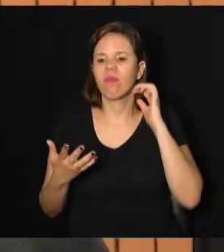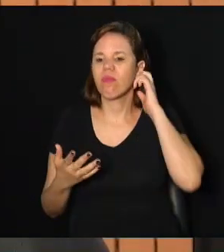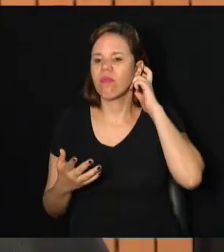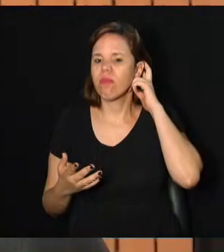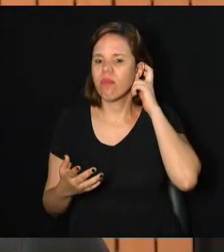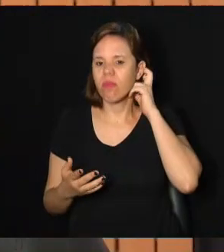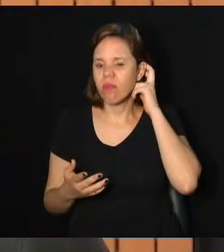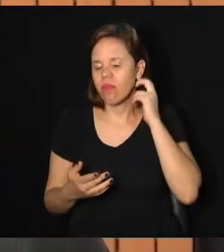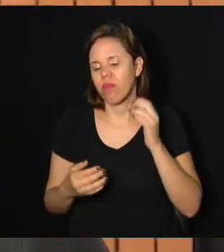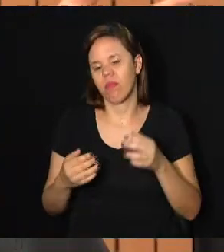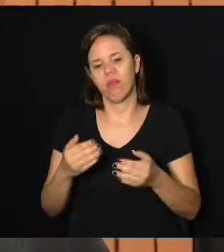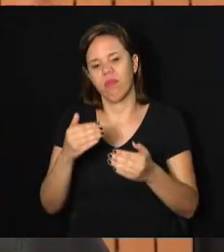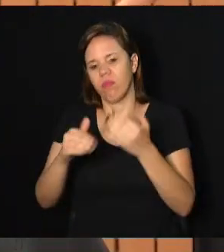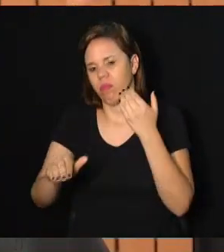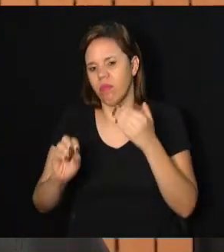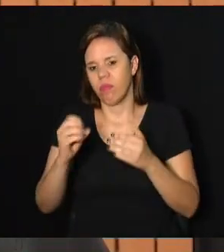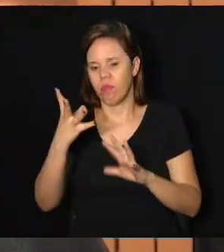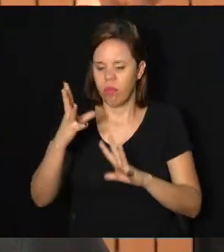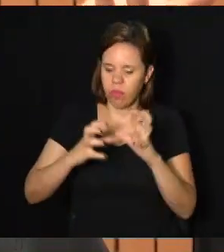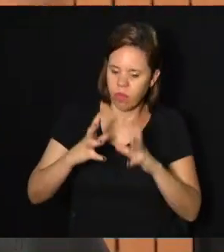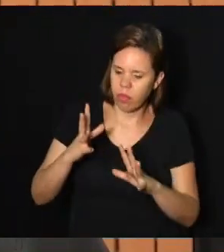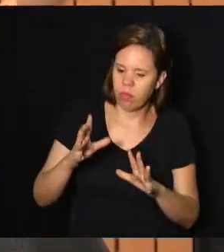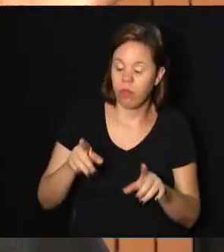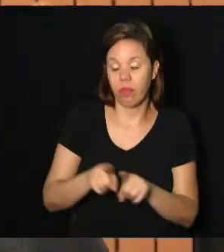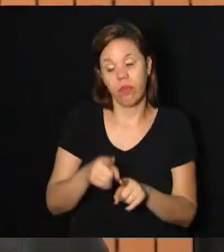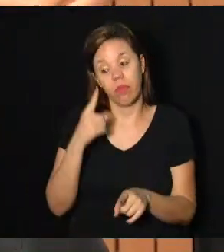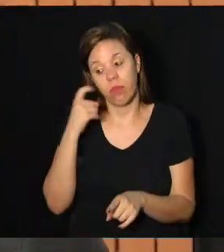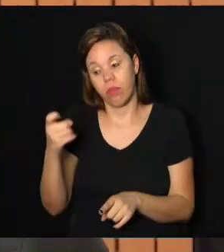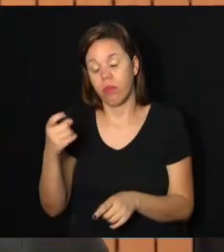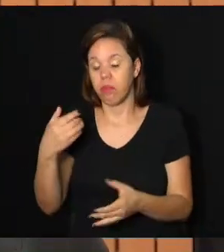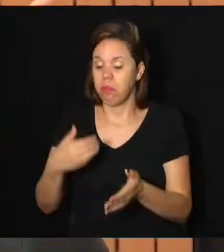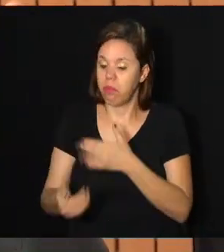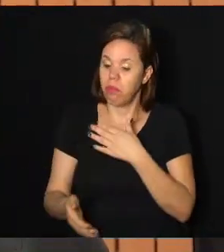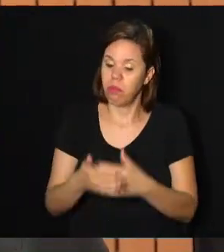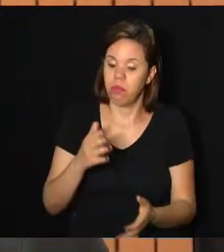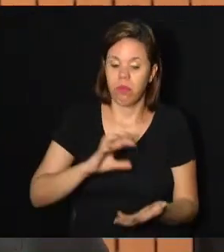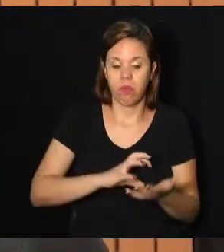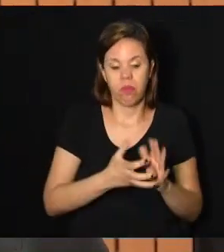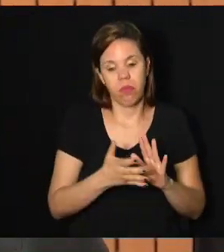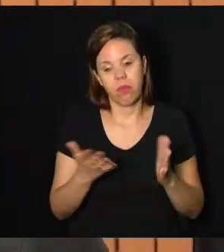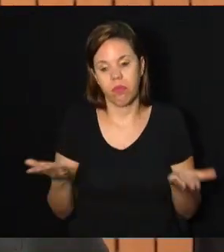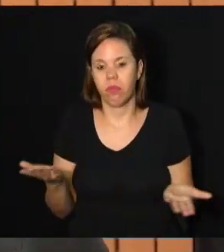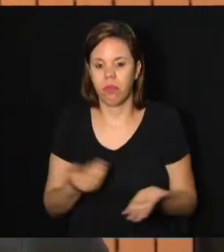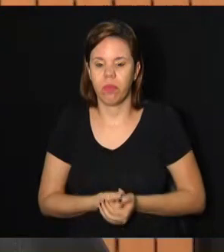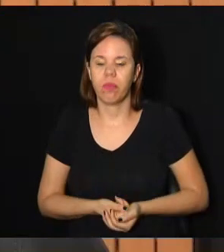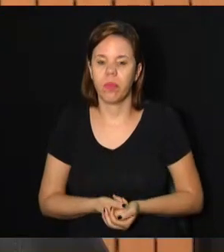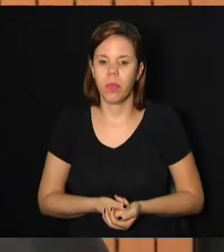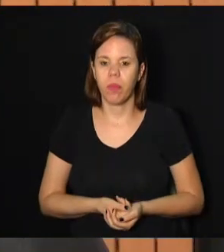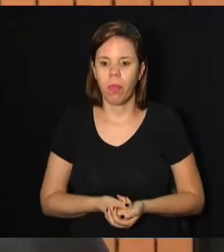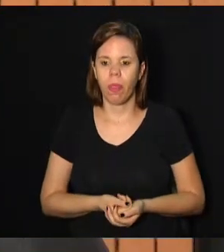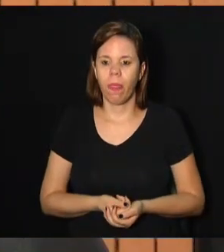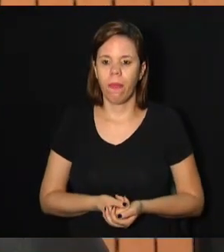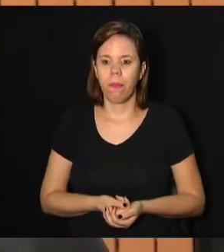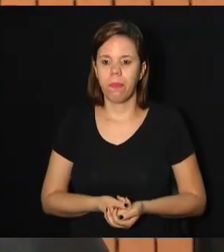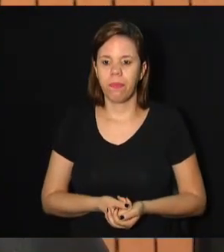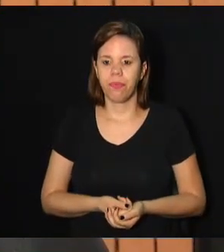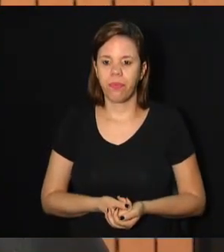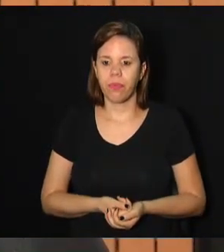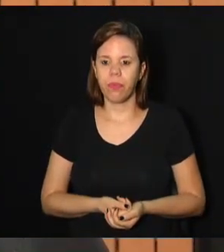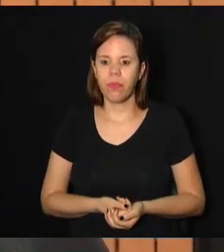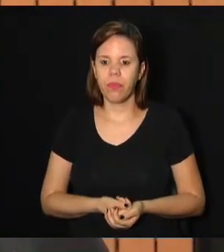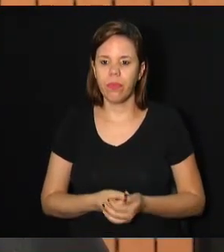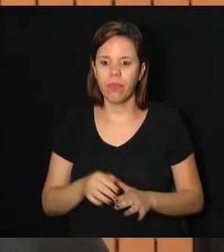polêmicas, seja do interesse de qualquer uma das partes, digamos assim, e que,